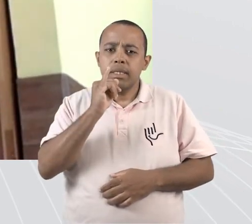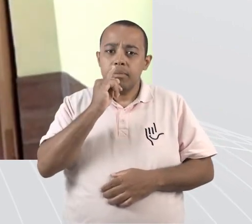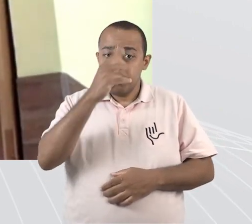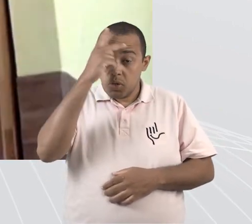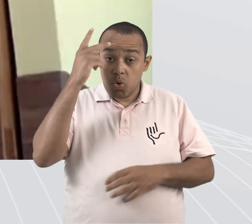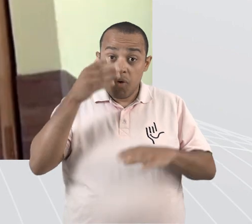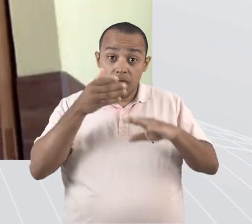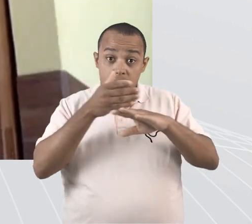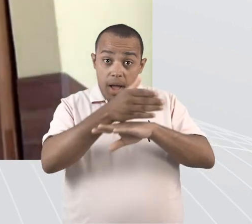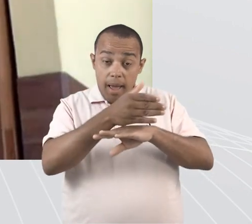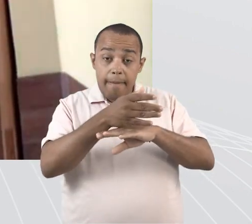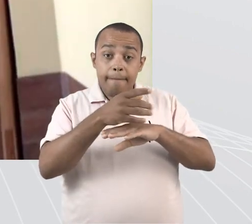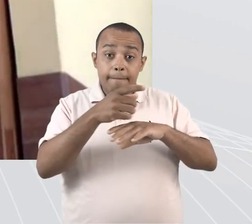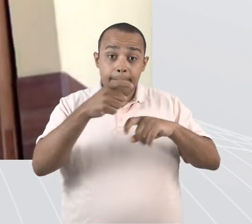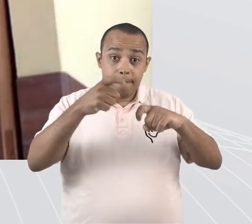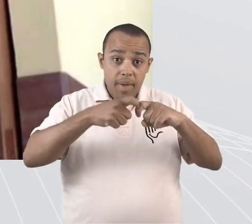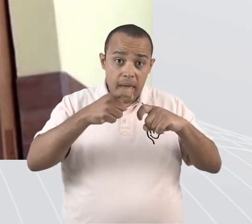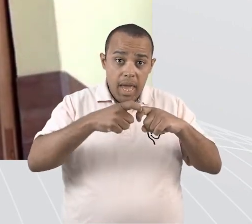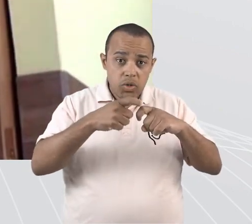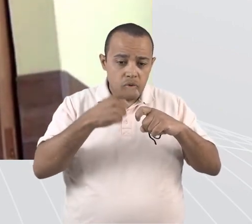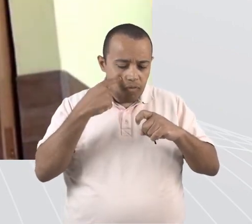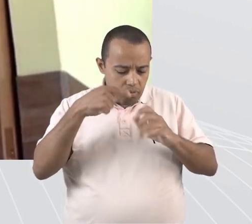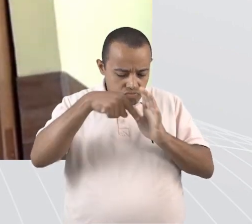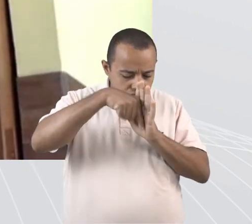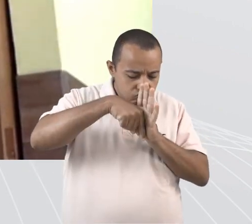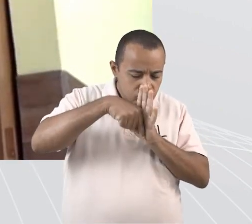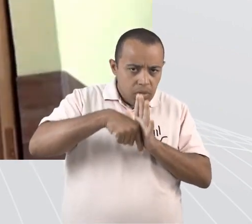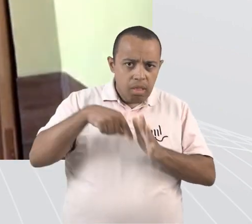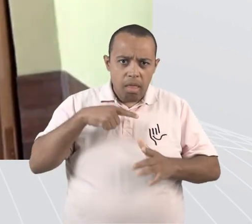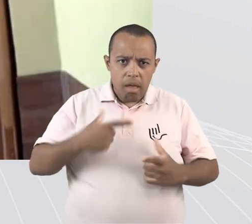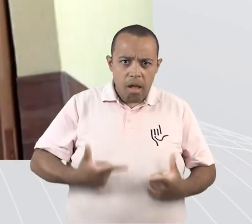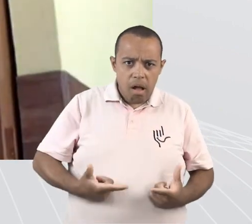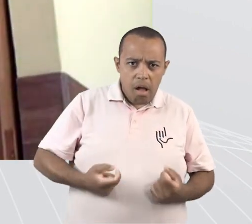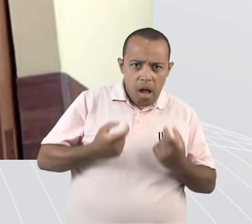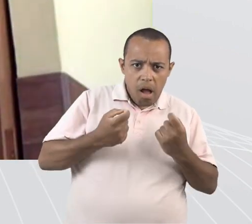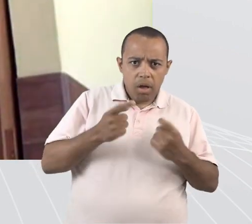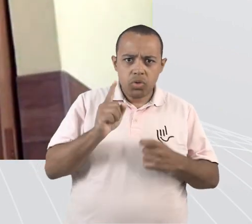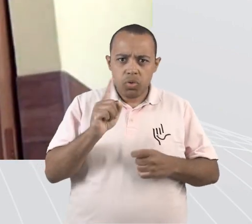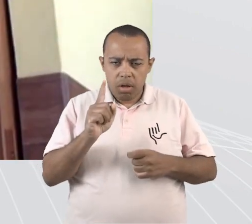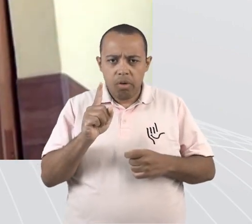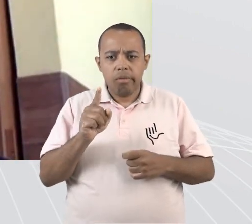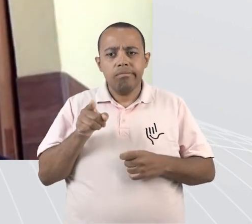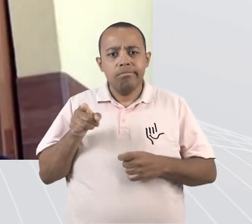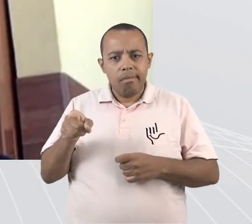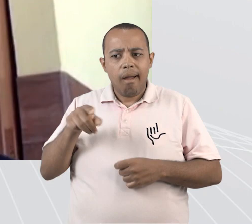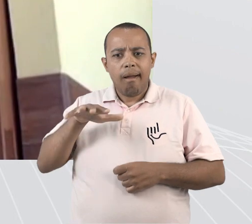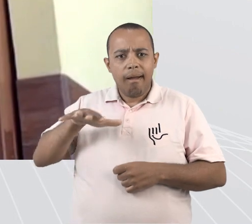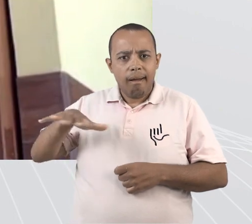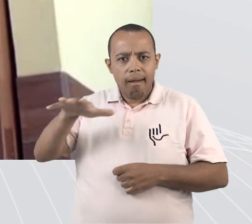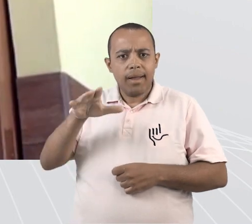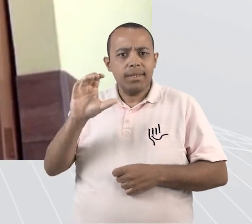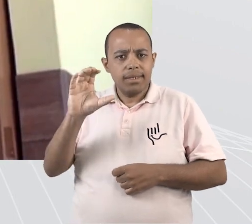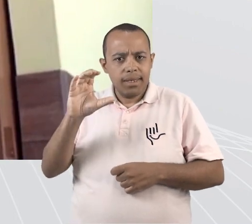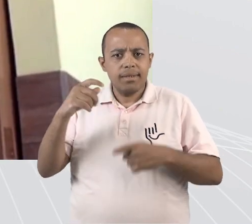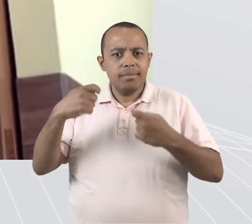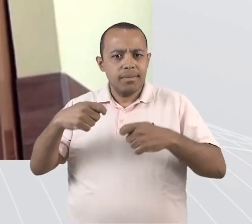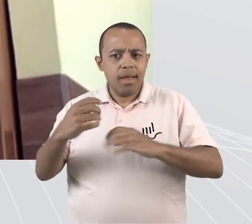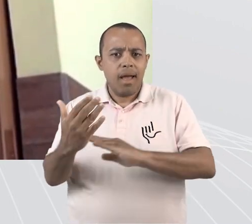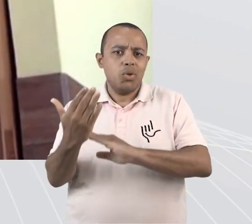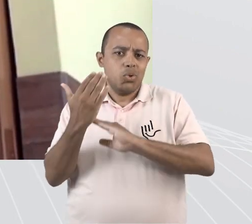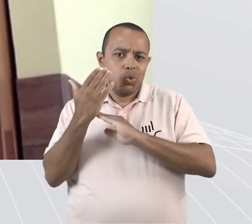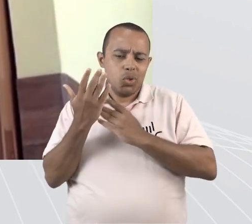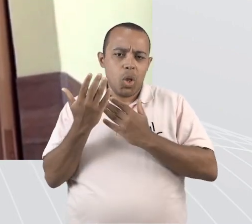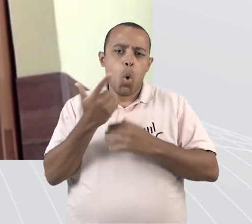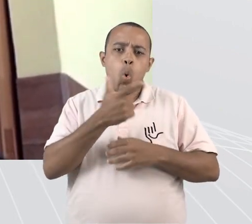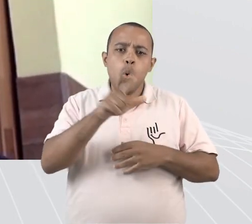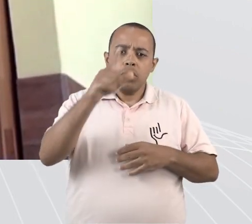um diagnóstico de câncer, não sabe que tem biologia evolutiva por trás. As pessoas vão trabalhar com questões